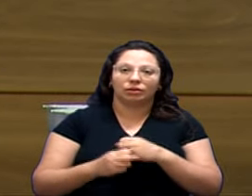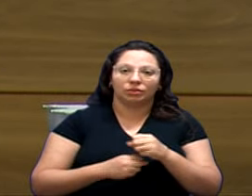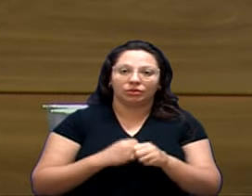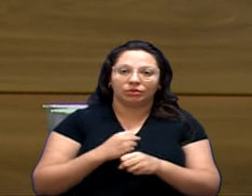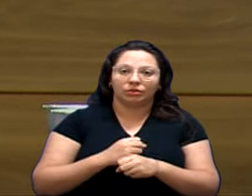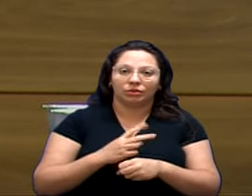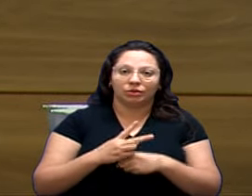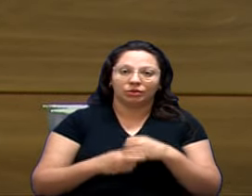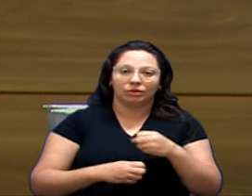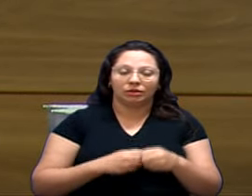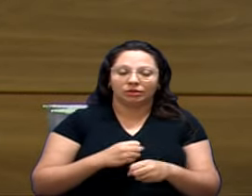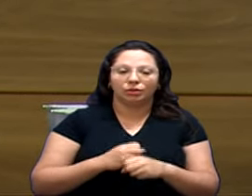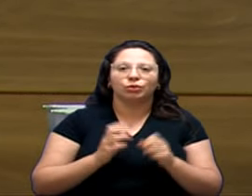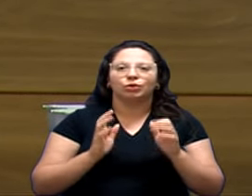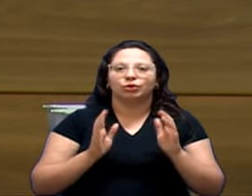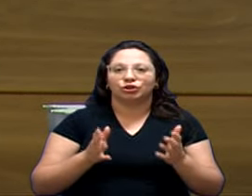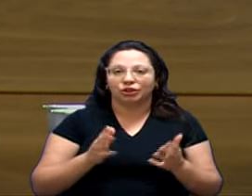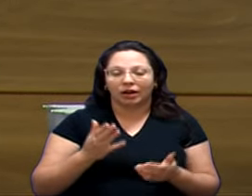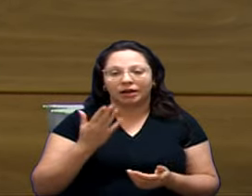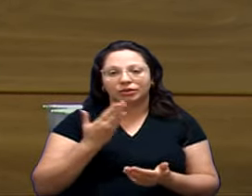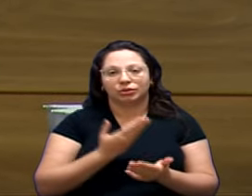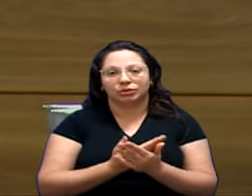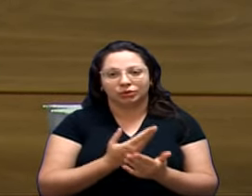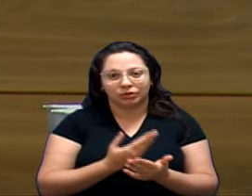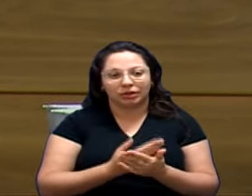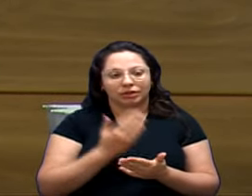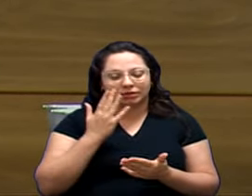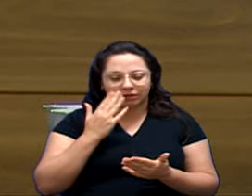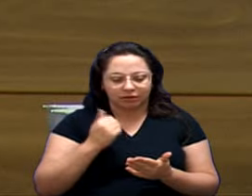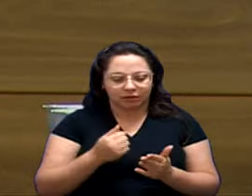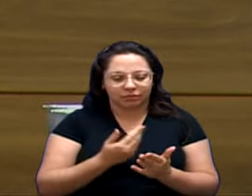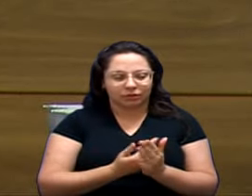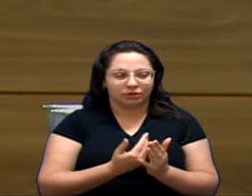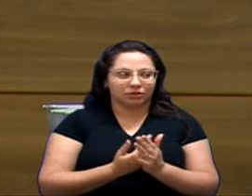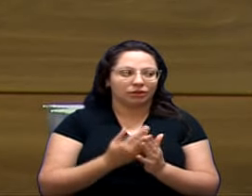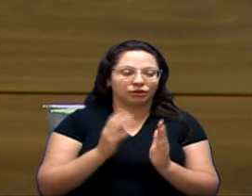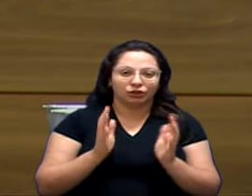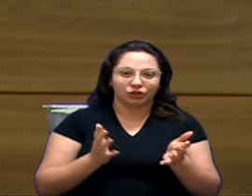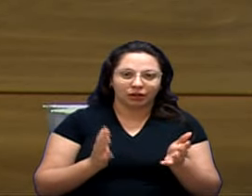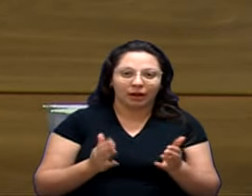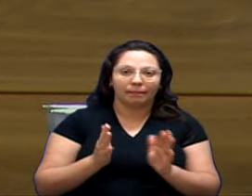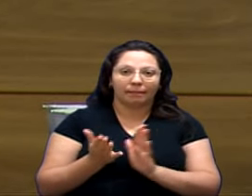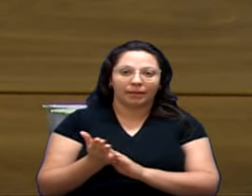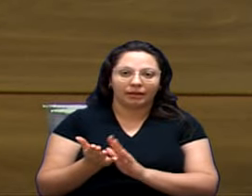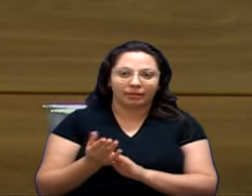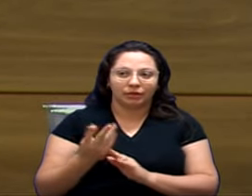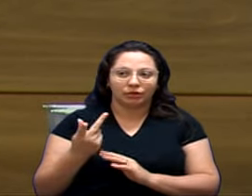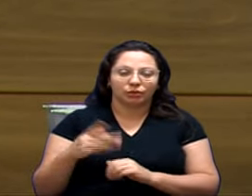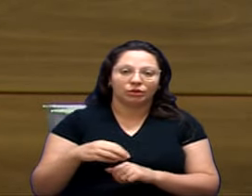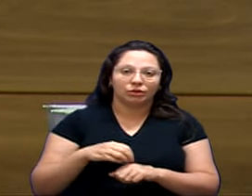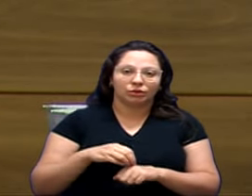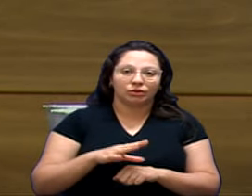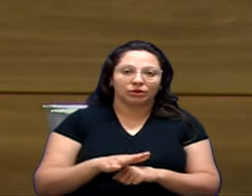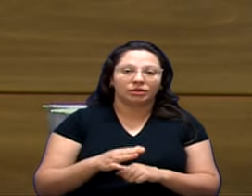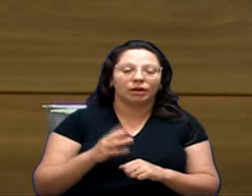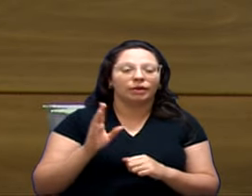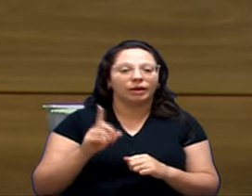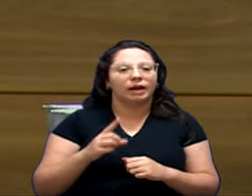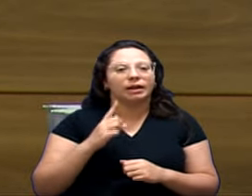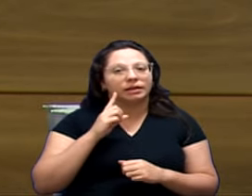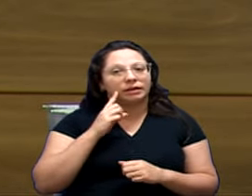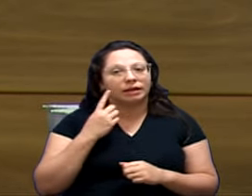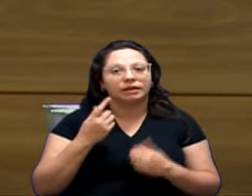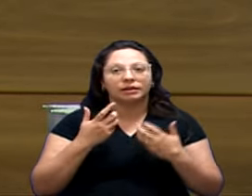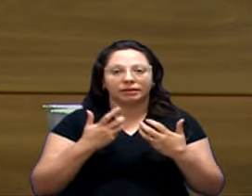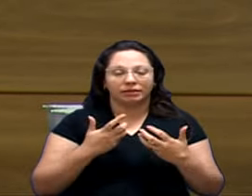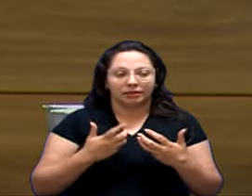isso já tá sendo contemplado já tá sendo estudado já tá sendo minutado Então parabéns pela pela sugestão A ideia é essa Eu acho que a